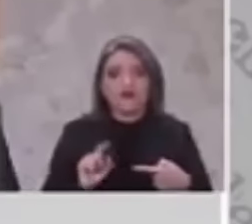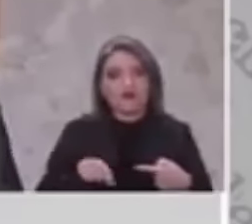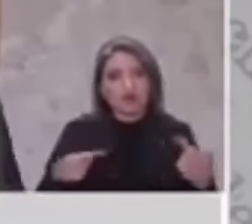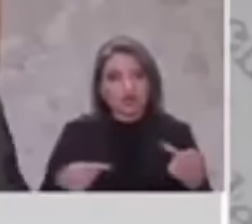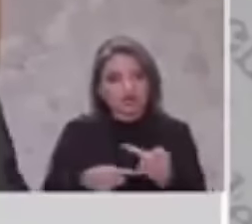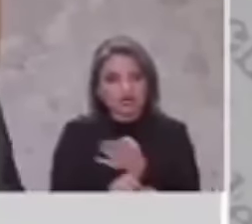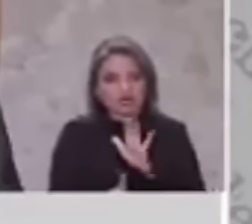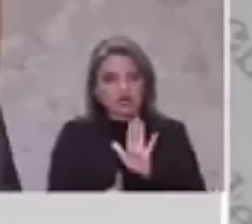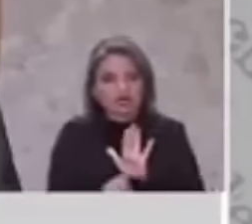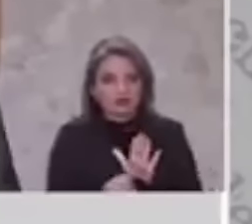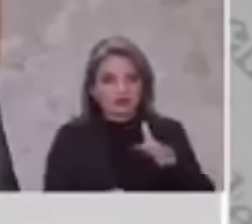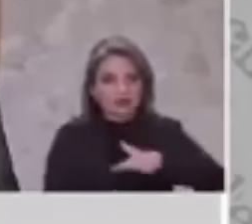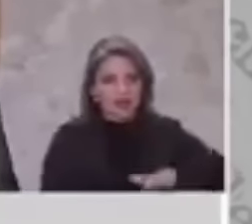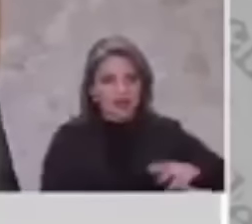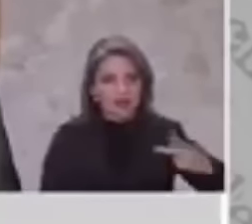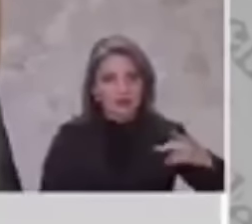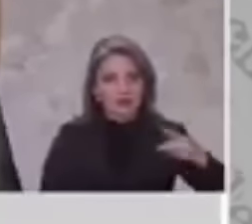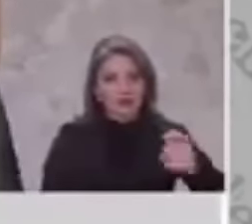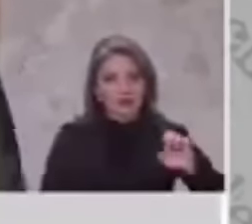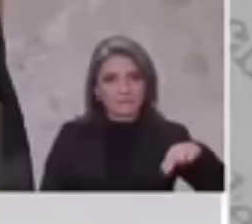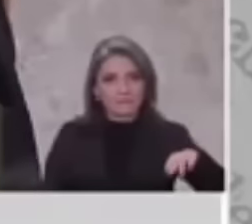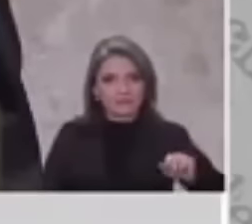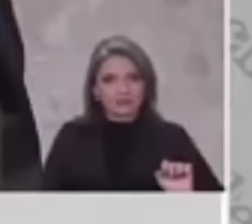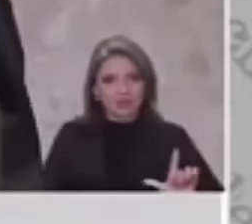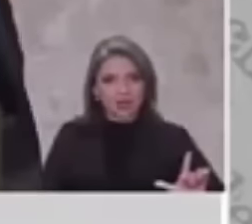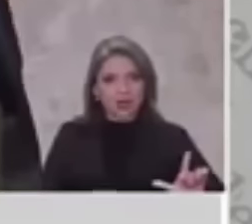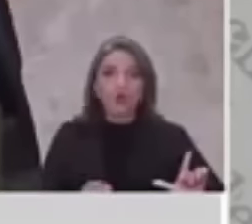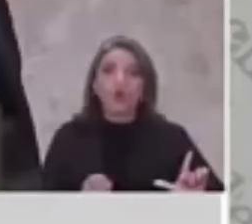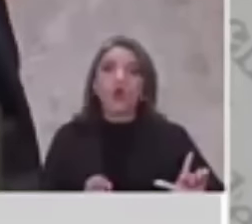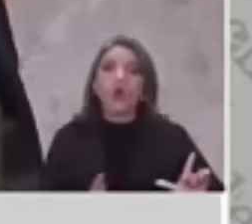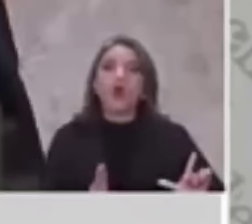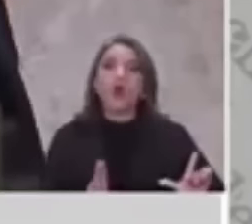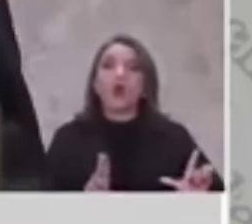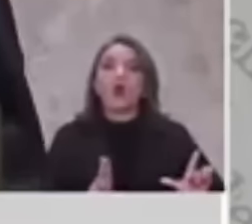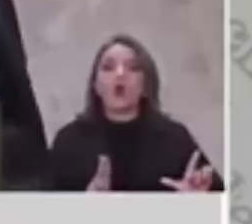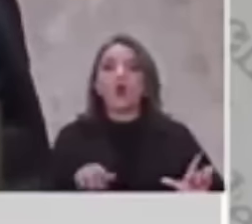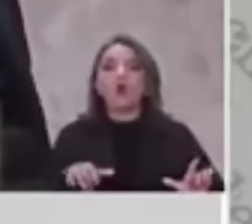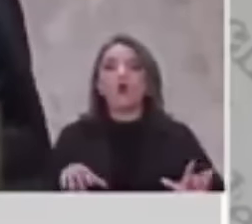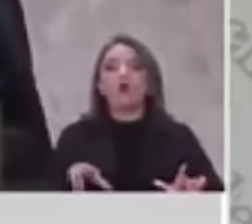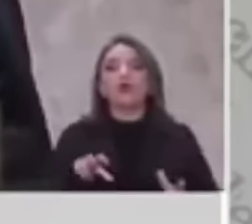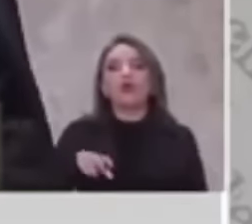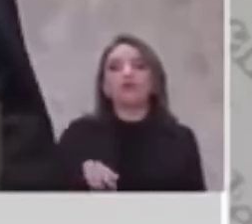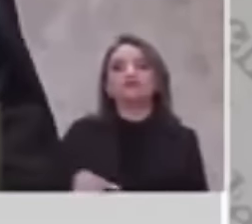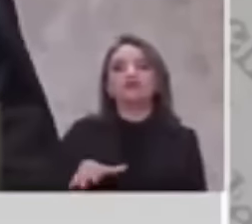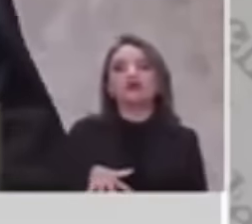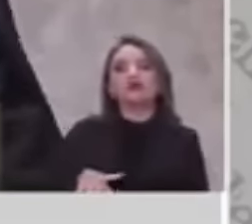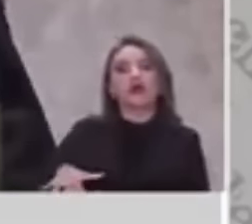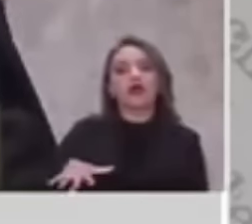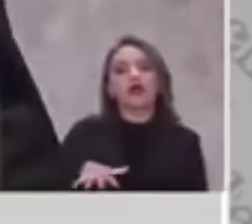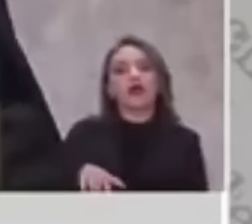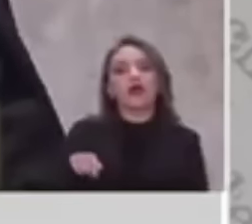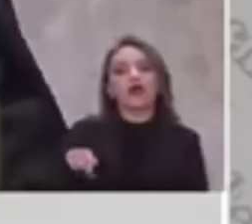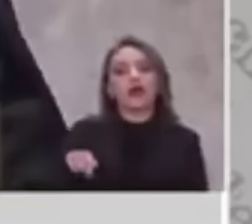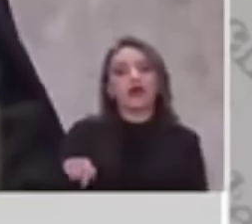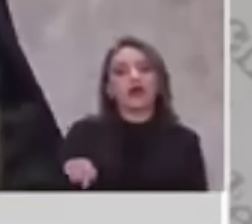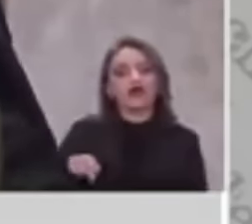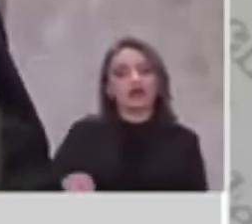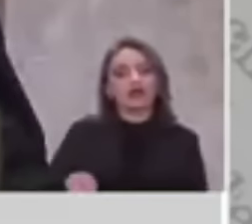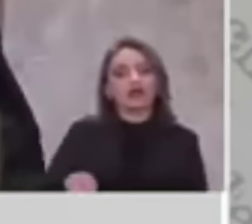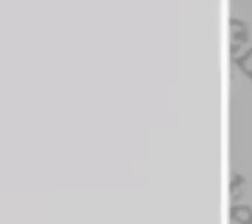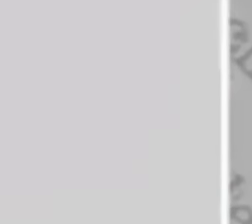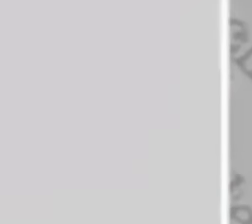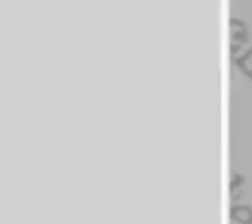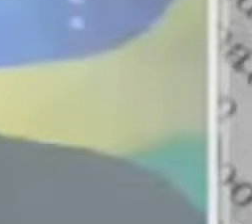natureza penal ou se deve ser tratado como um ato ilícito de natureza